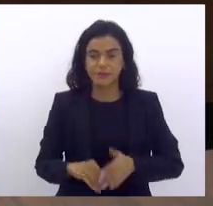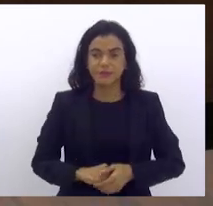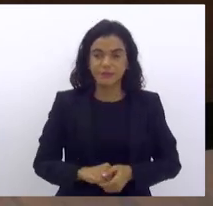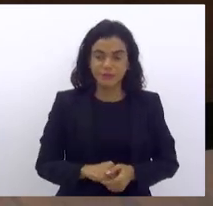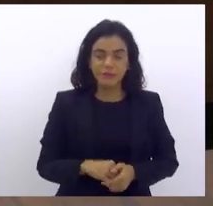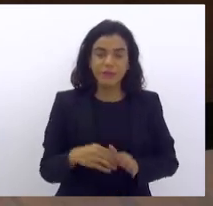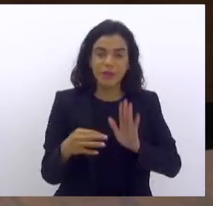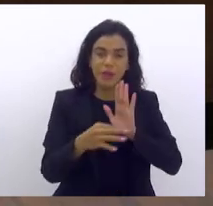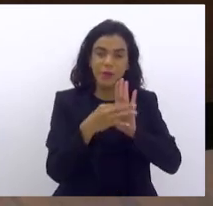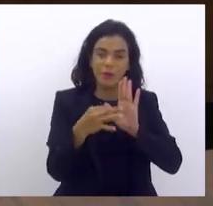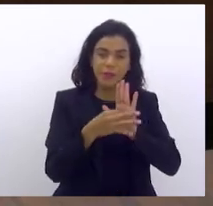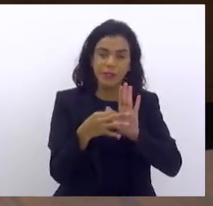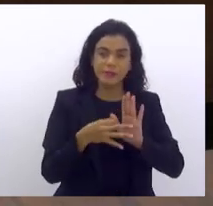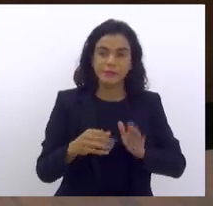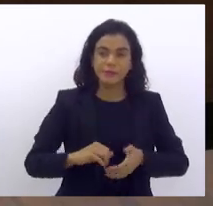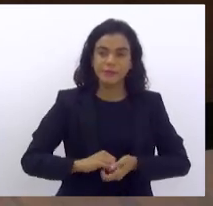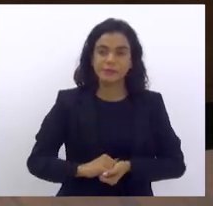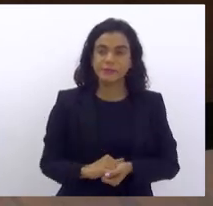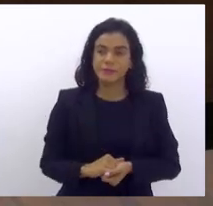o parecer, senhor presidente.